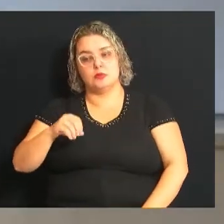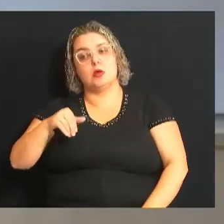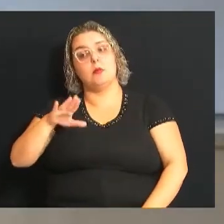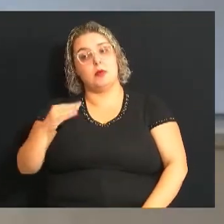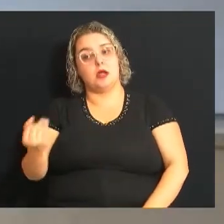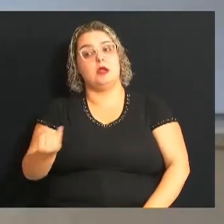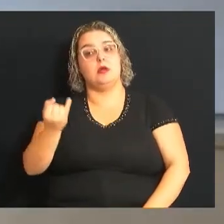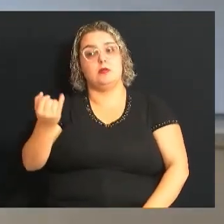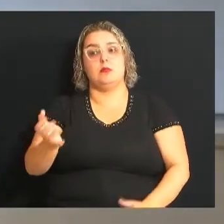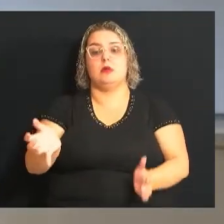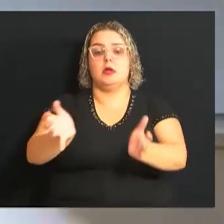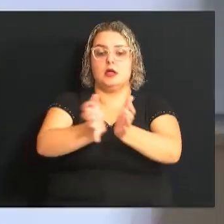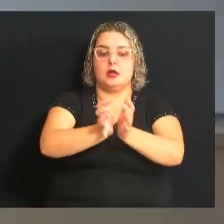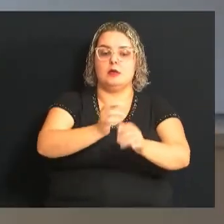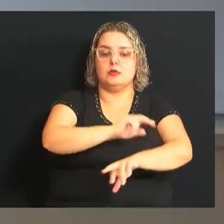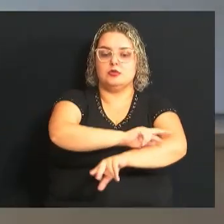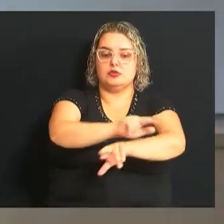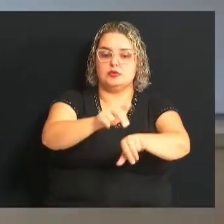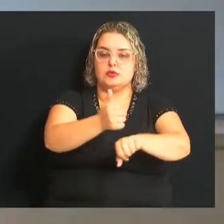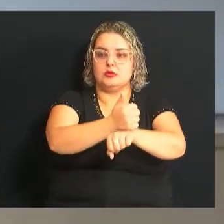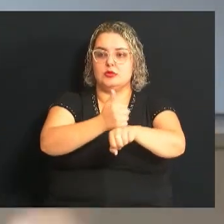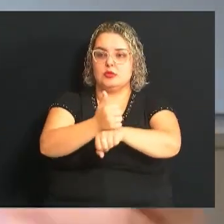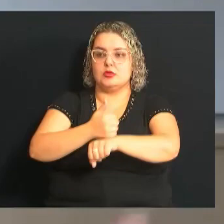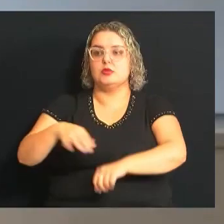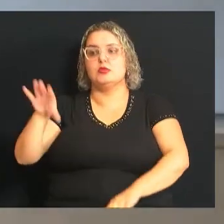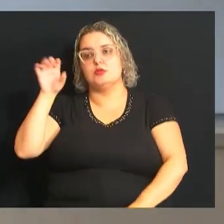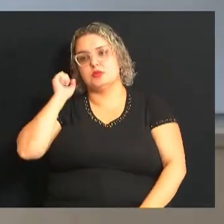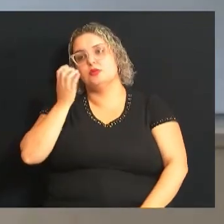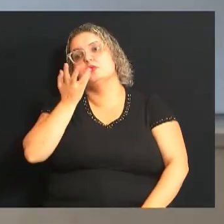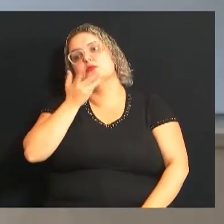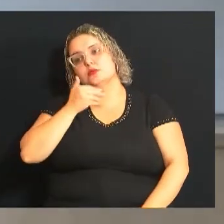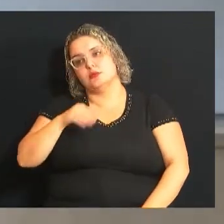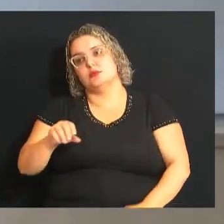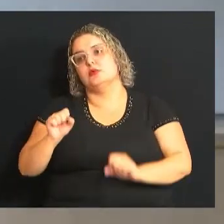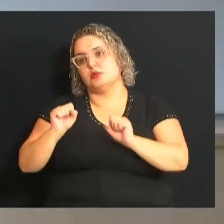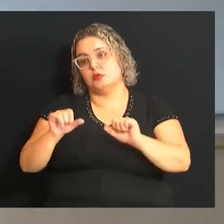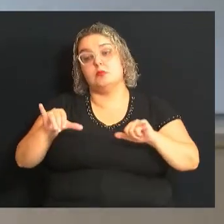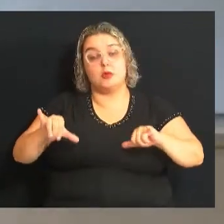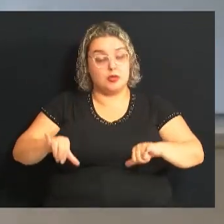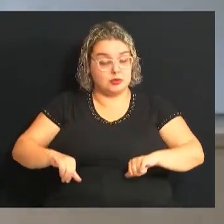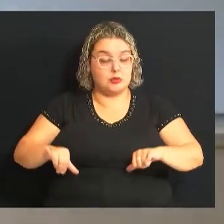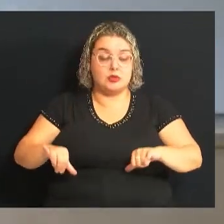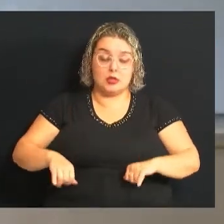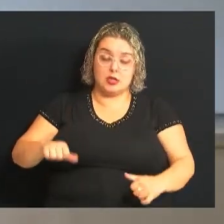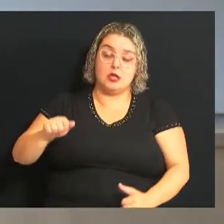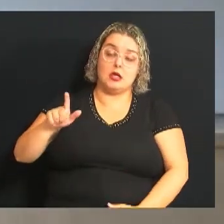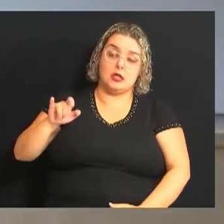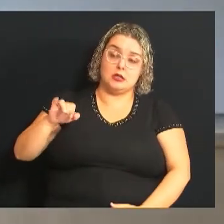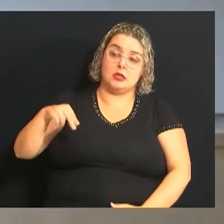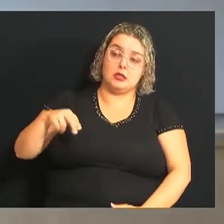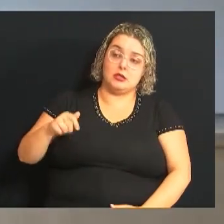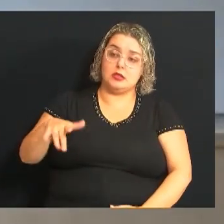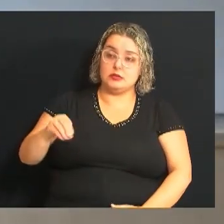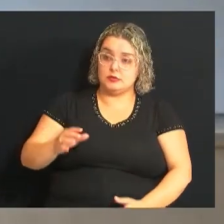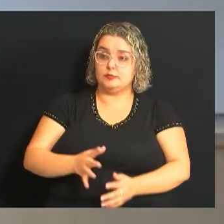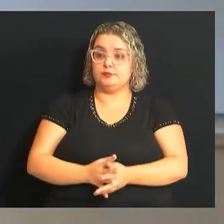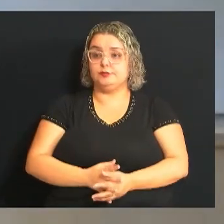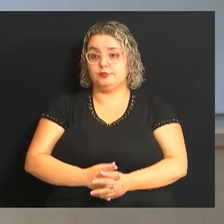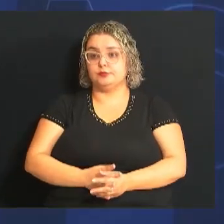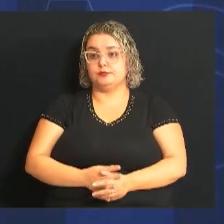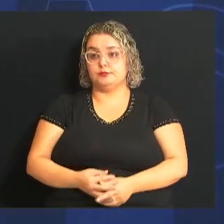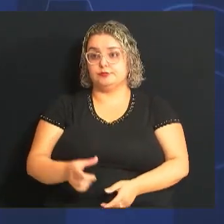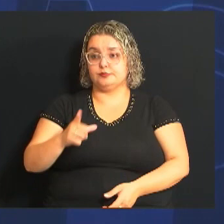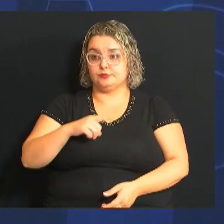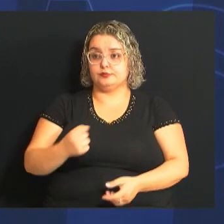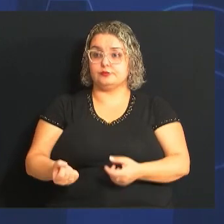equipe multidisciplinar escute a criança que pode estar sofrendo alienação parental. Tem alguns questionamentos que